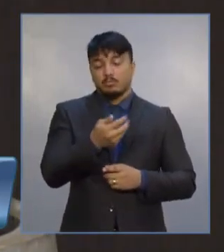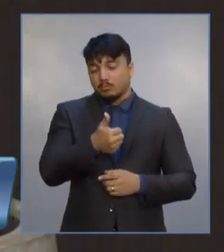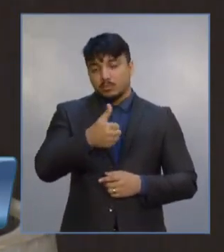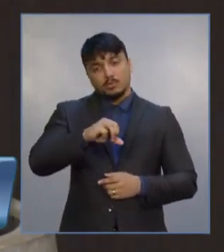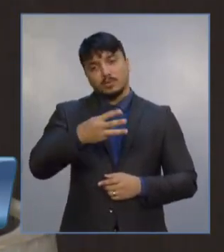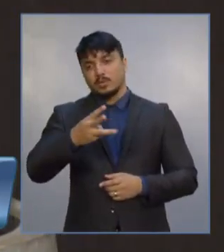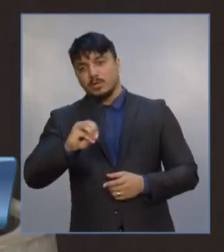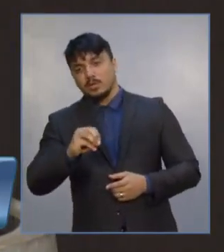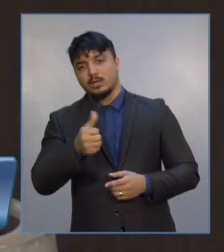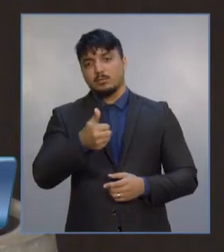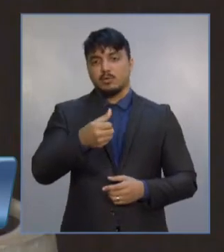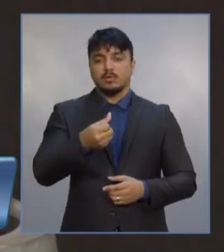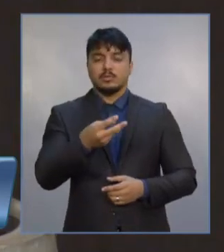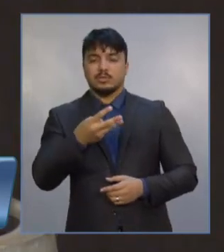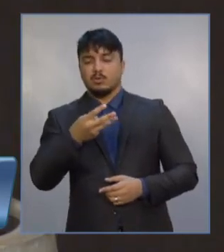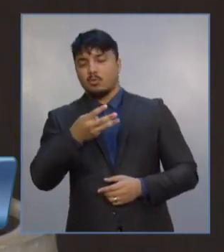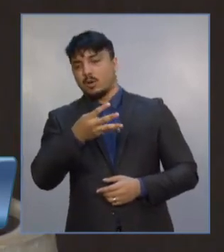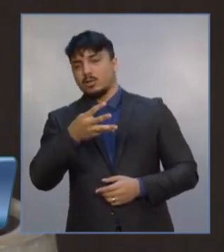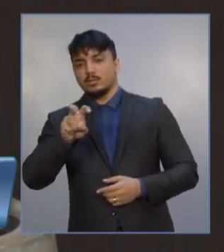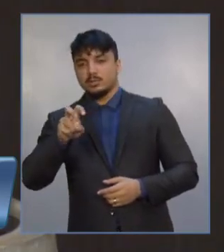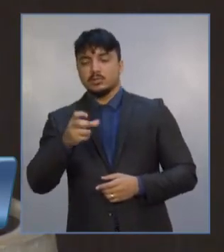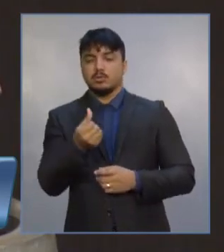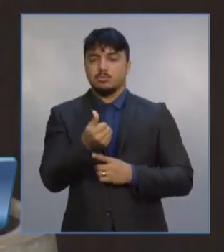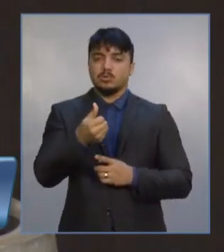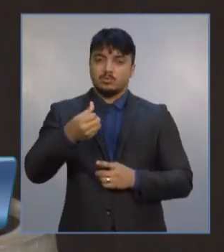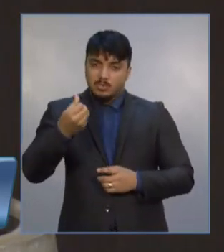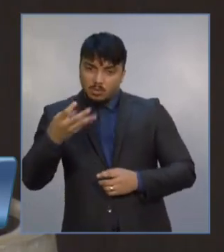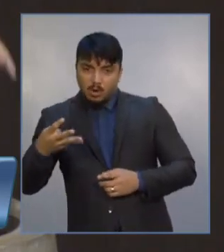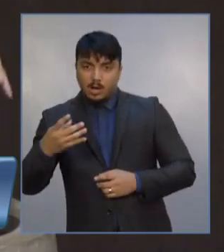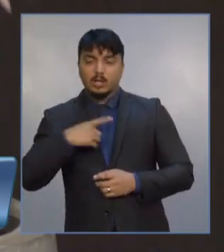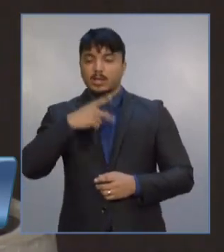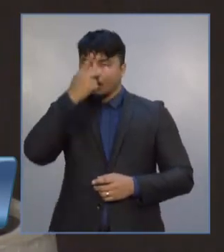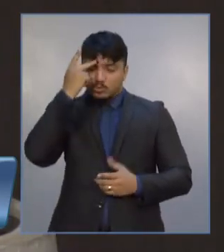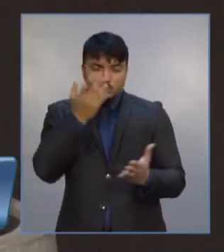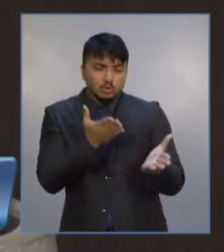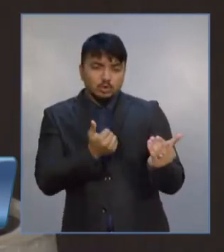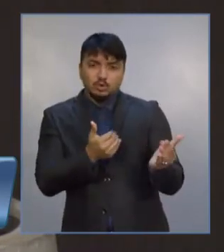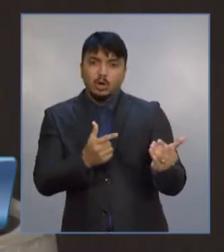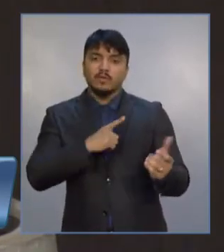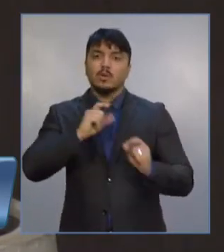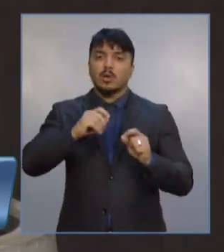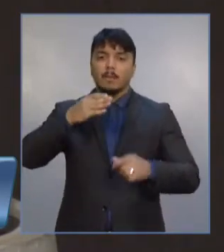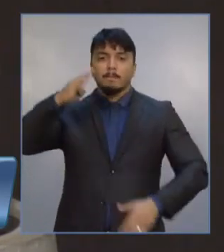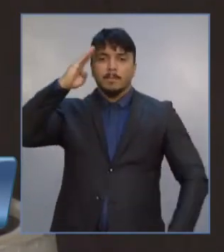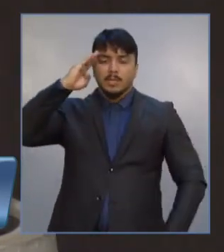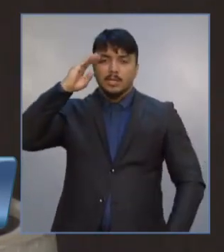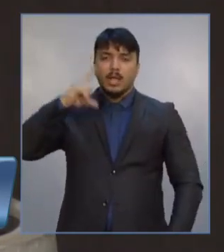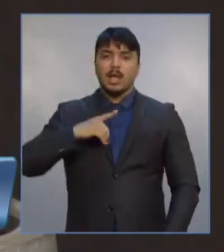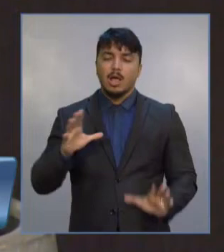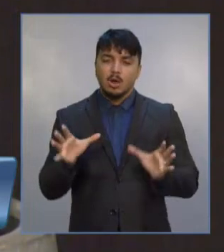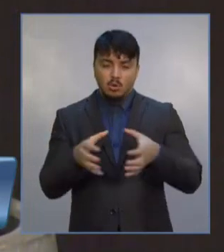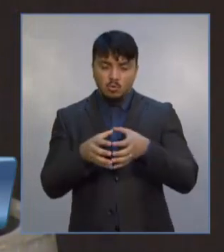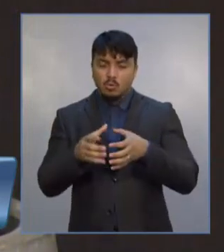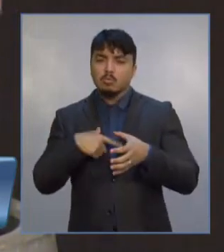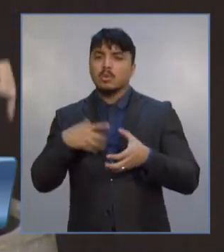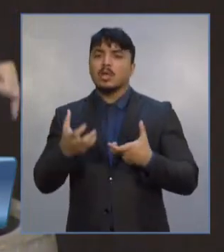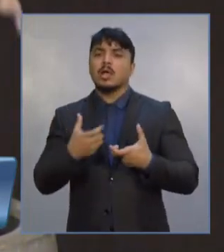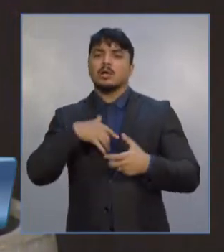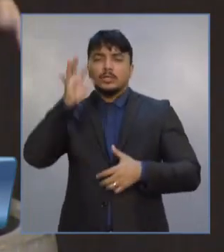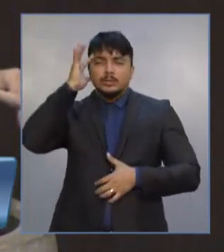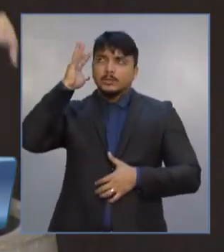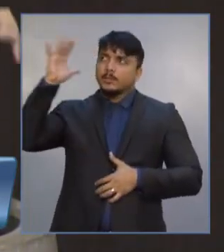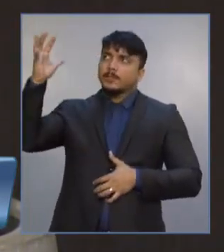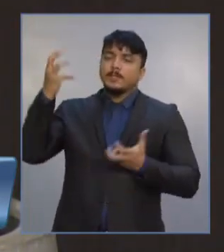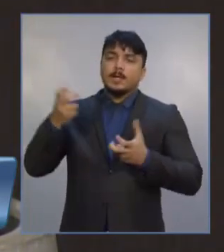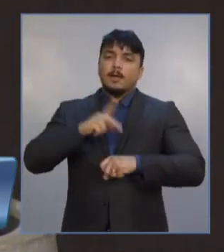em 45 e em 64. Havia uma juventude militar de jovens oficiais que sonhava